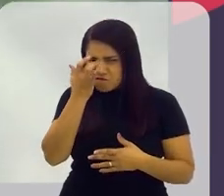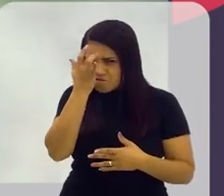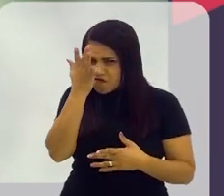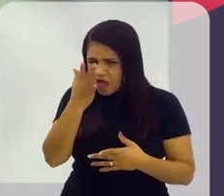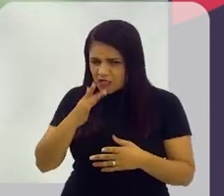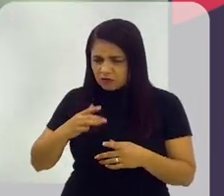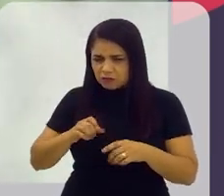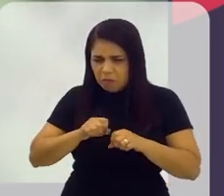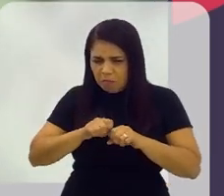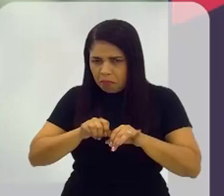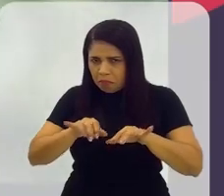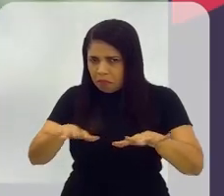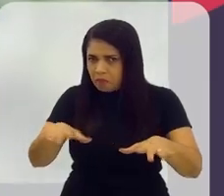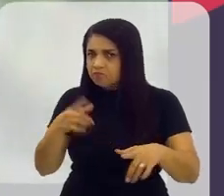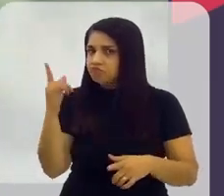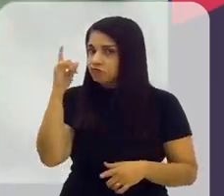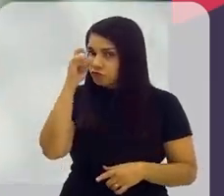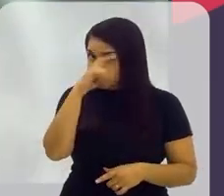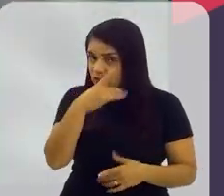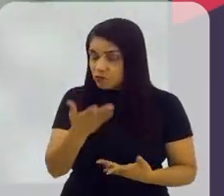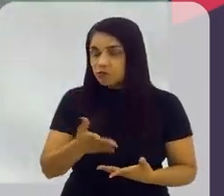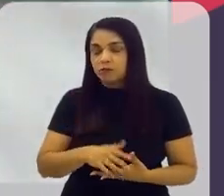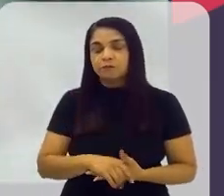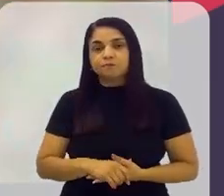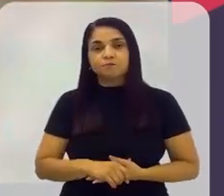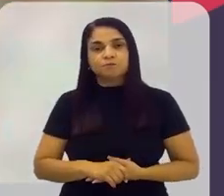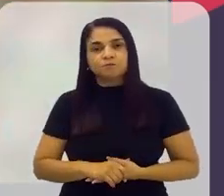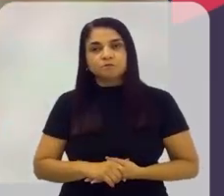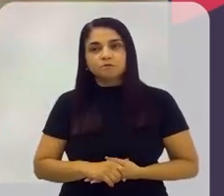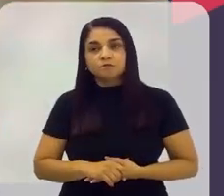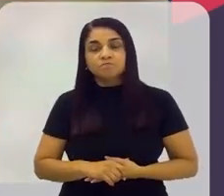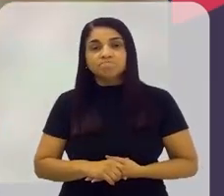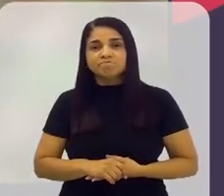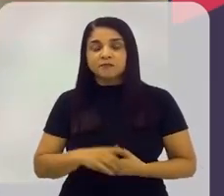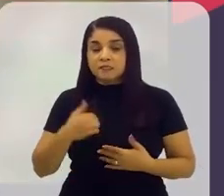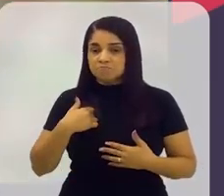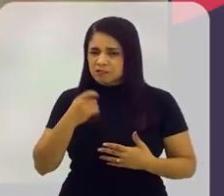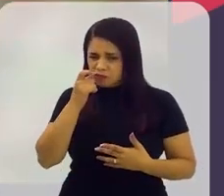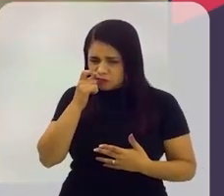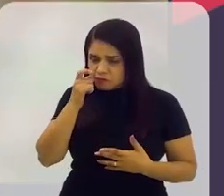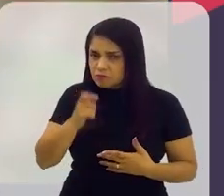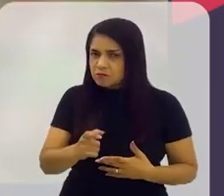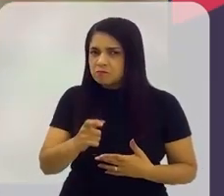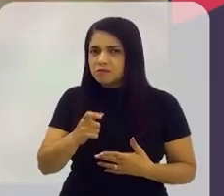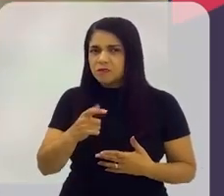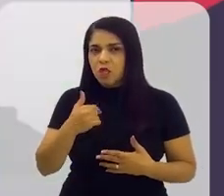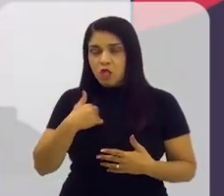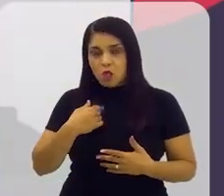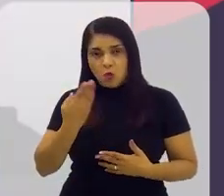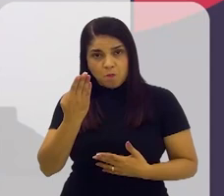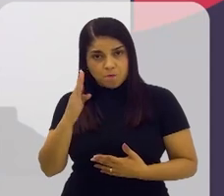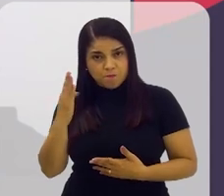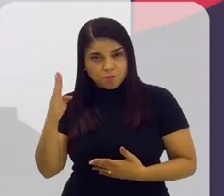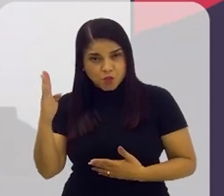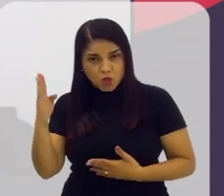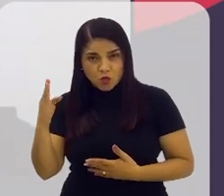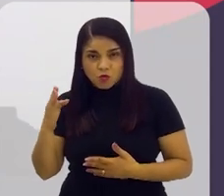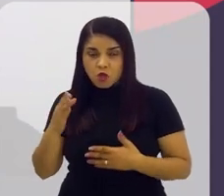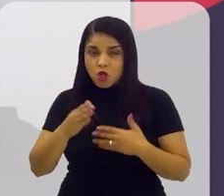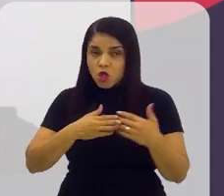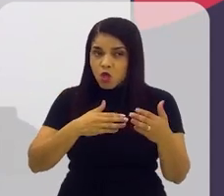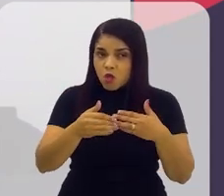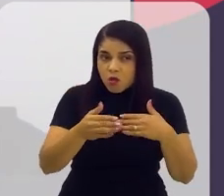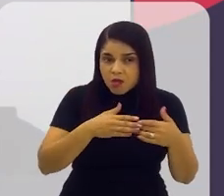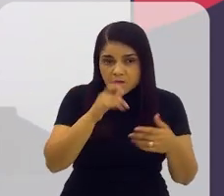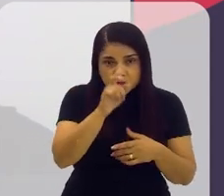facilmente e muito menos se expor tão vistosamente. Então, acho que de cara, assim, tanto eu como biólogo, como